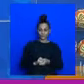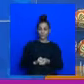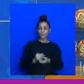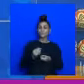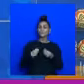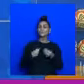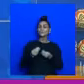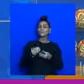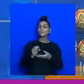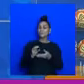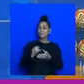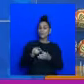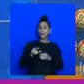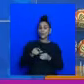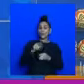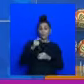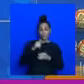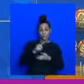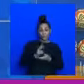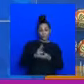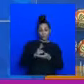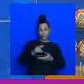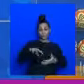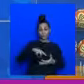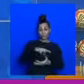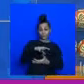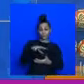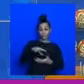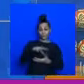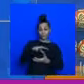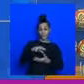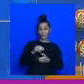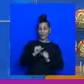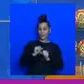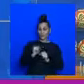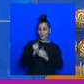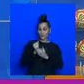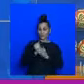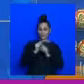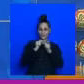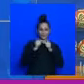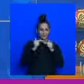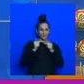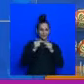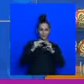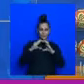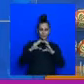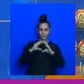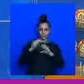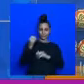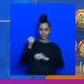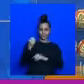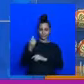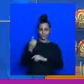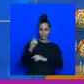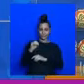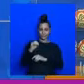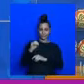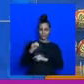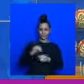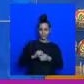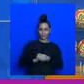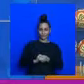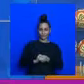O que será que vem por aí, hein? O globo segue girando. Pode chamar que a sorte vem. Bola branca, número